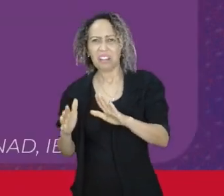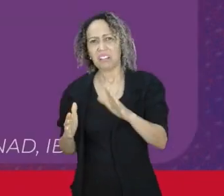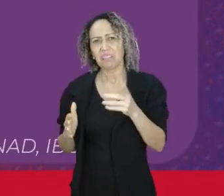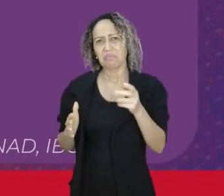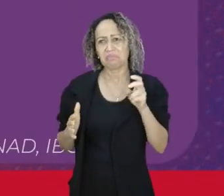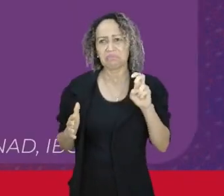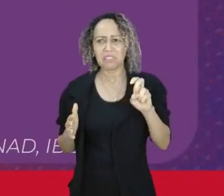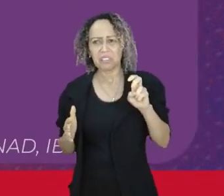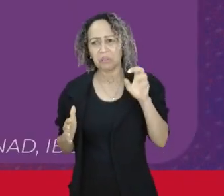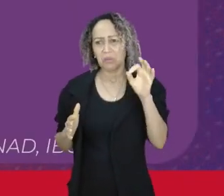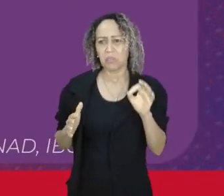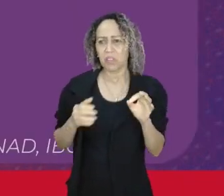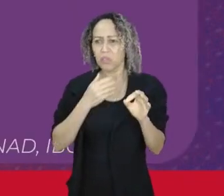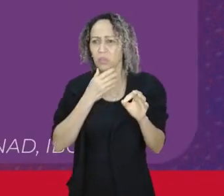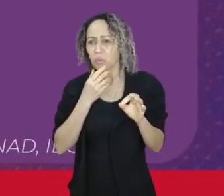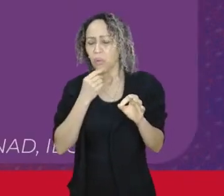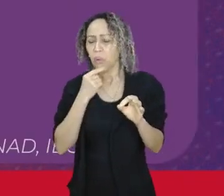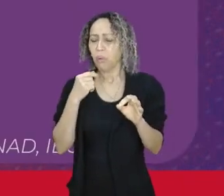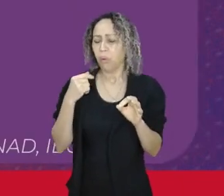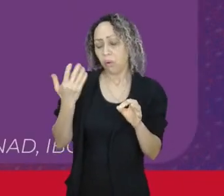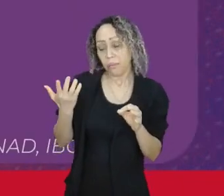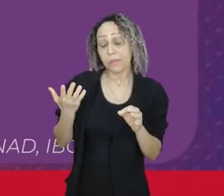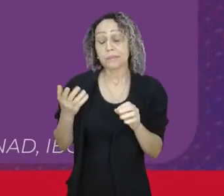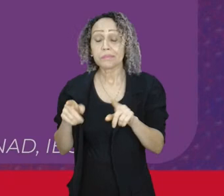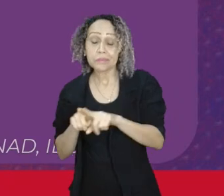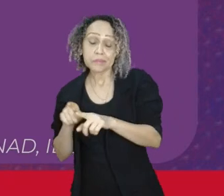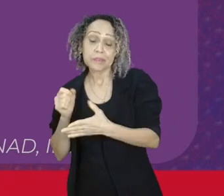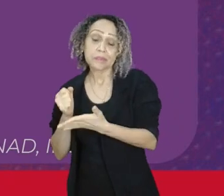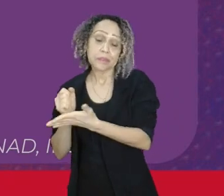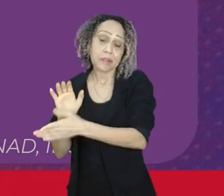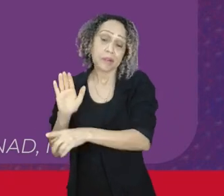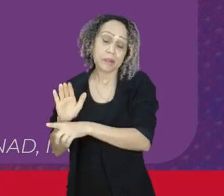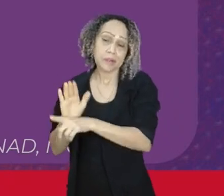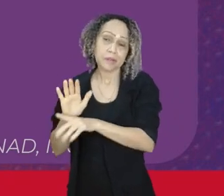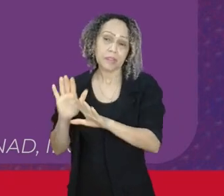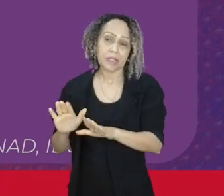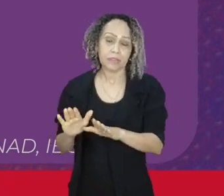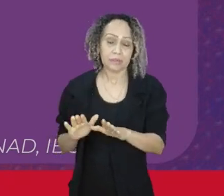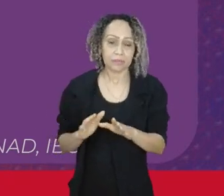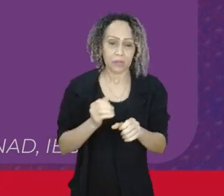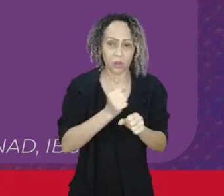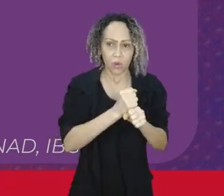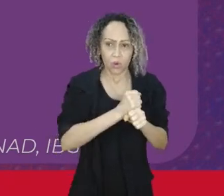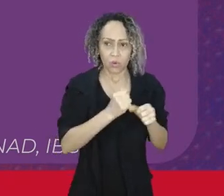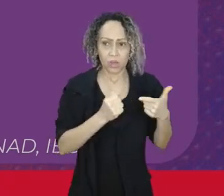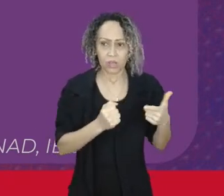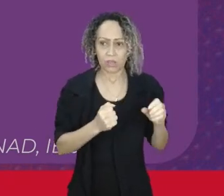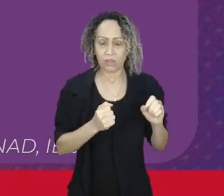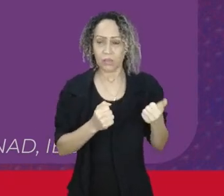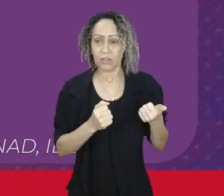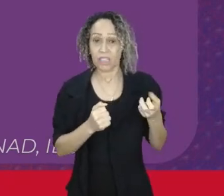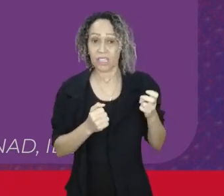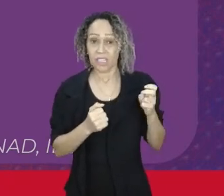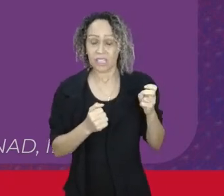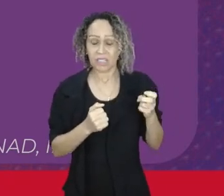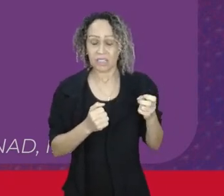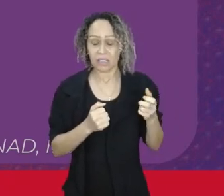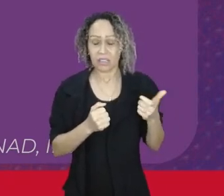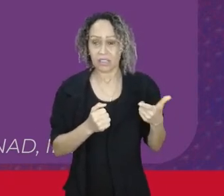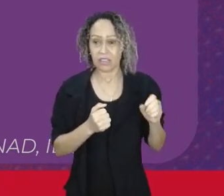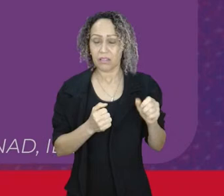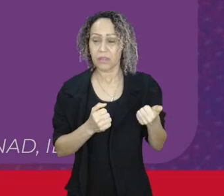de 2016, a gente vê uma pequena mudança, porque também muda o tipo de pergunta que a PNAD